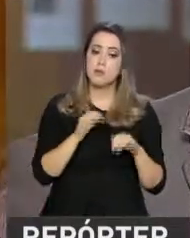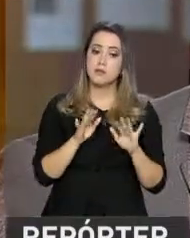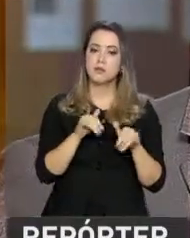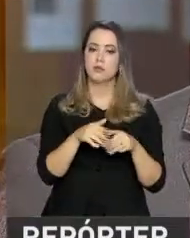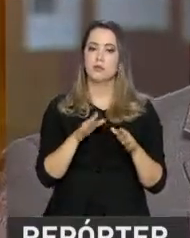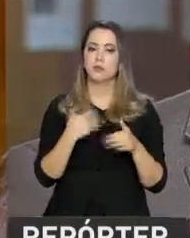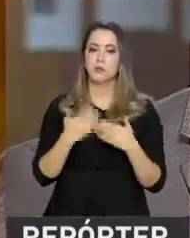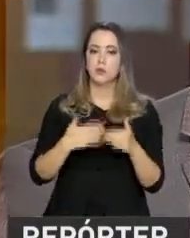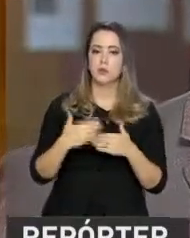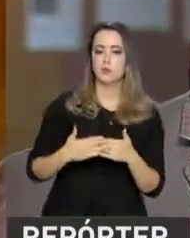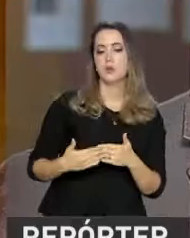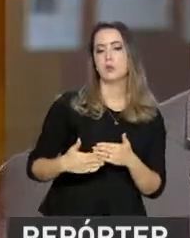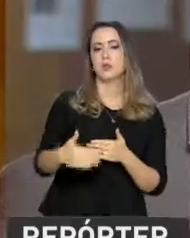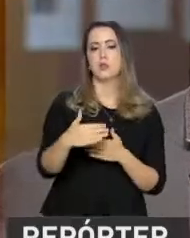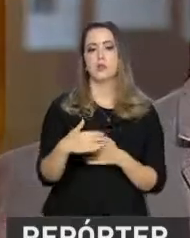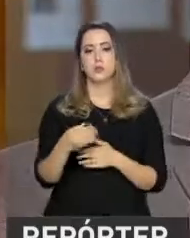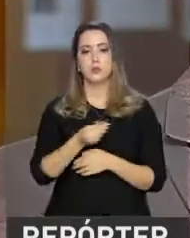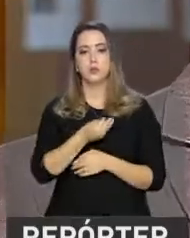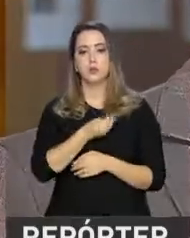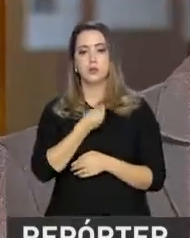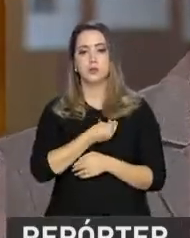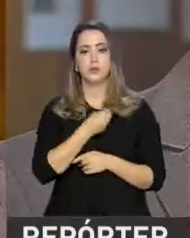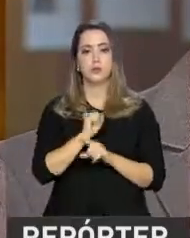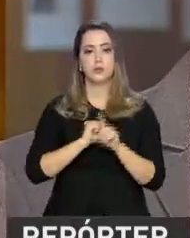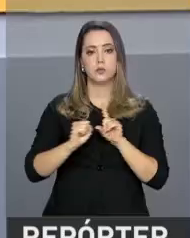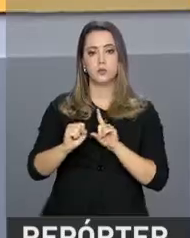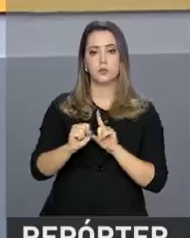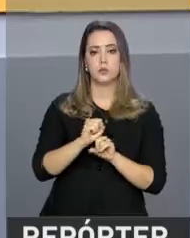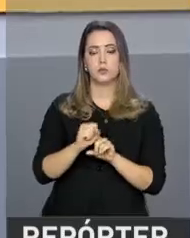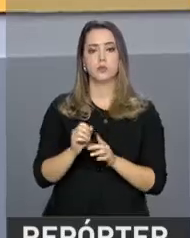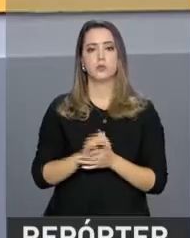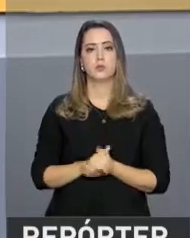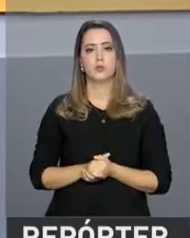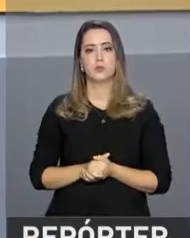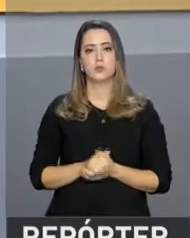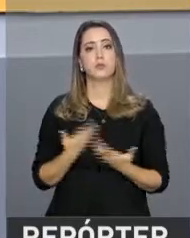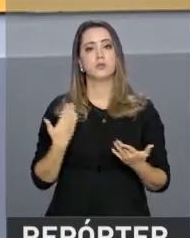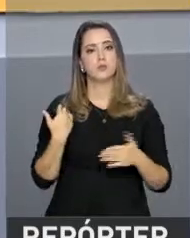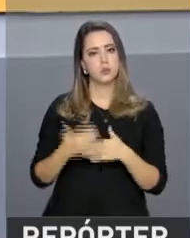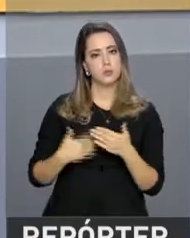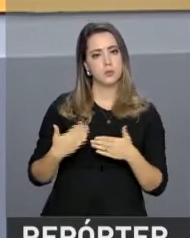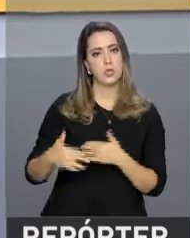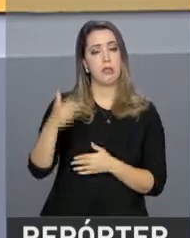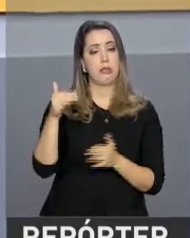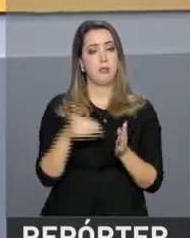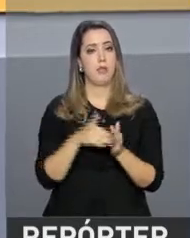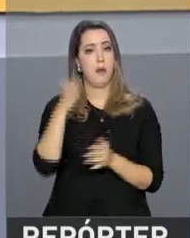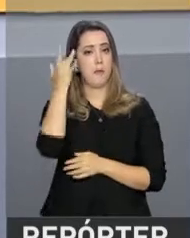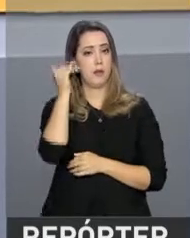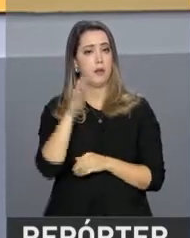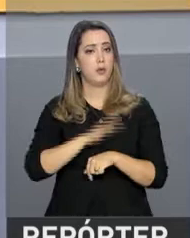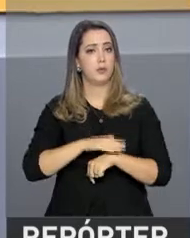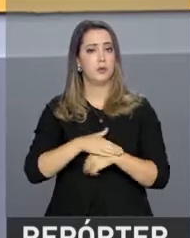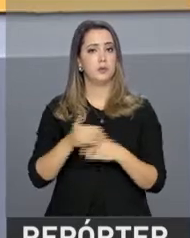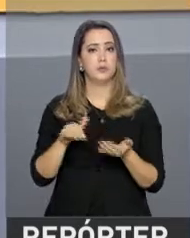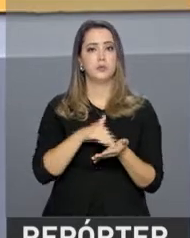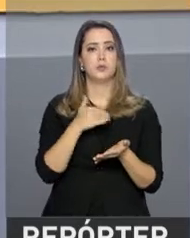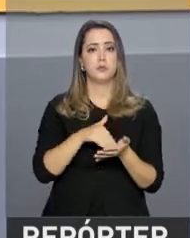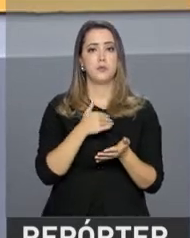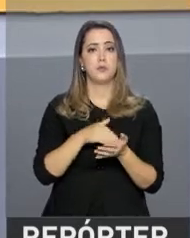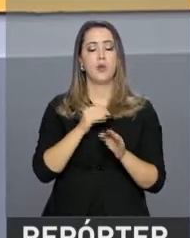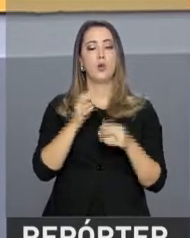progressão na vida dele tanto profissional como social foi prorrogado até amanhã o prazo para inscrição no concurso